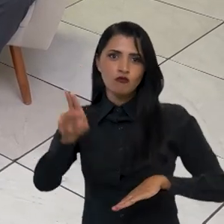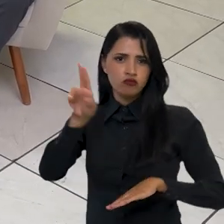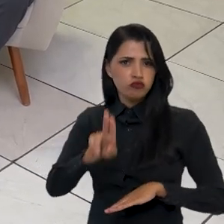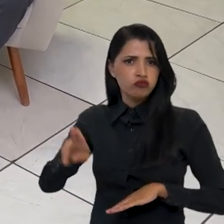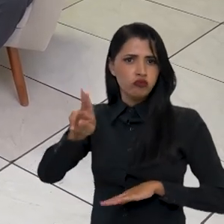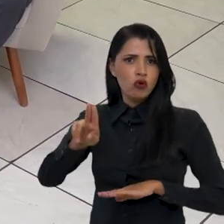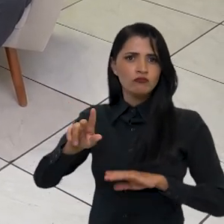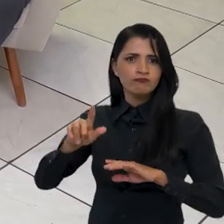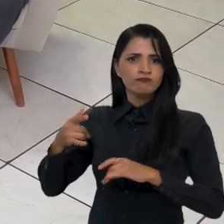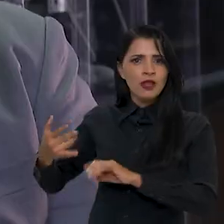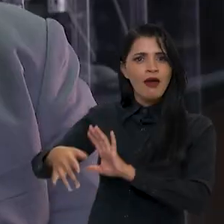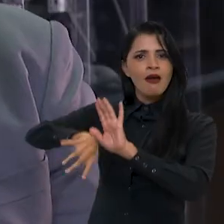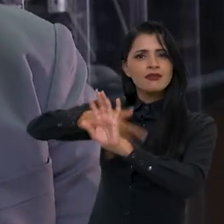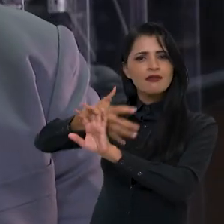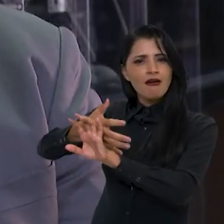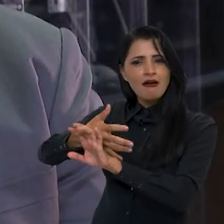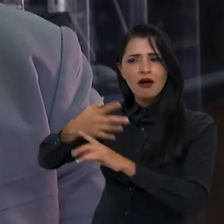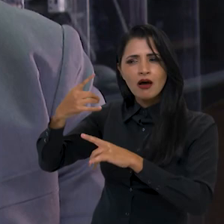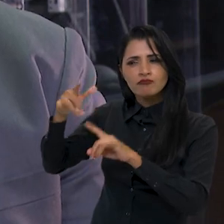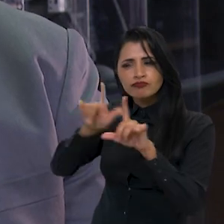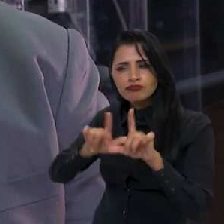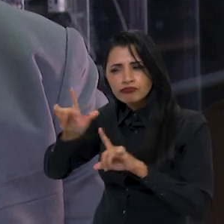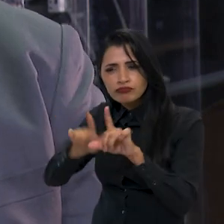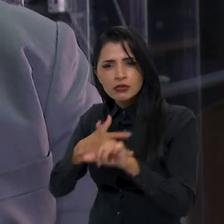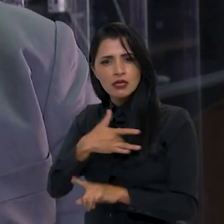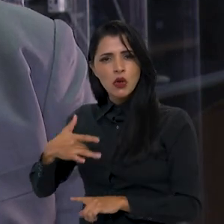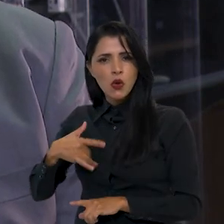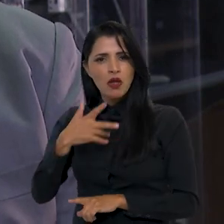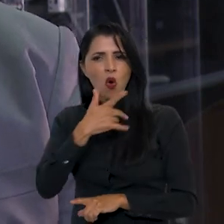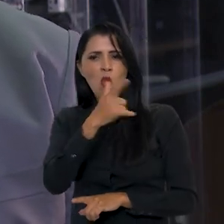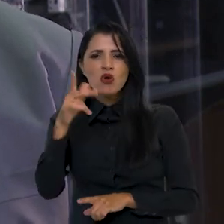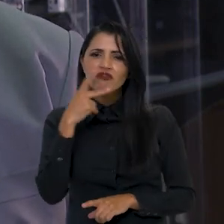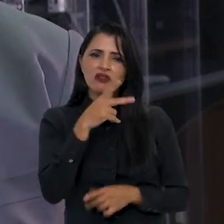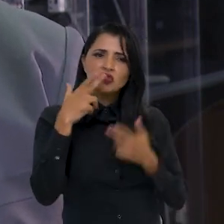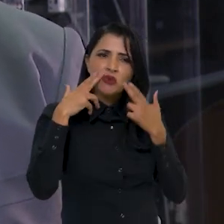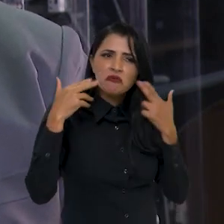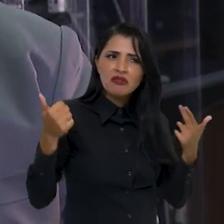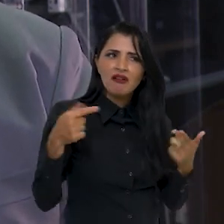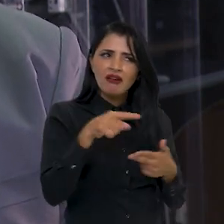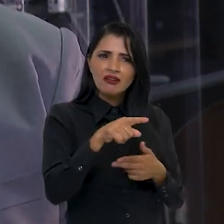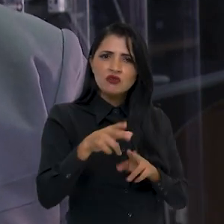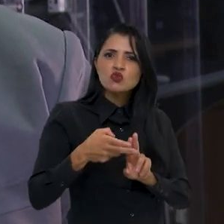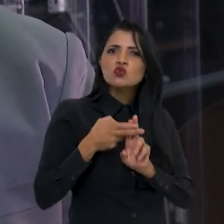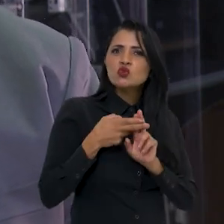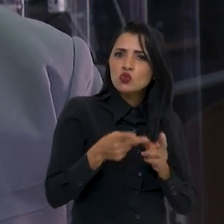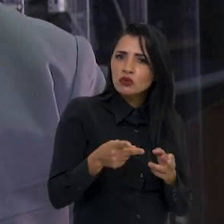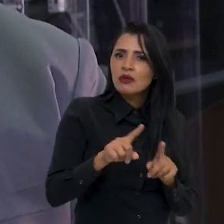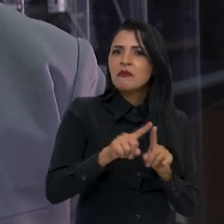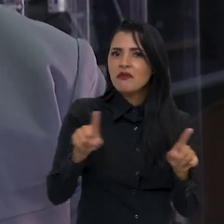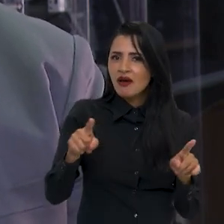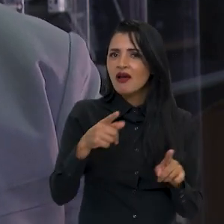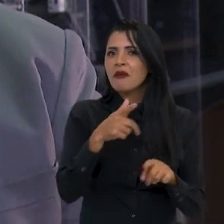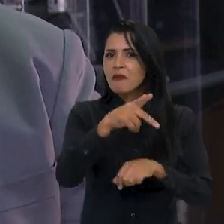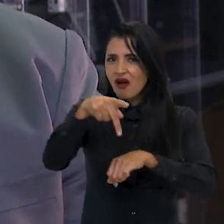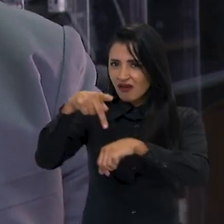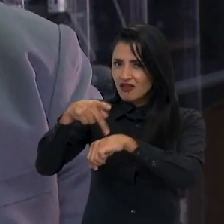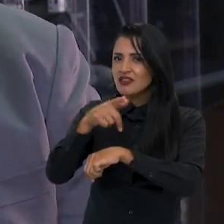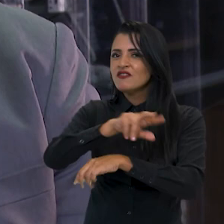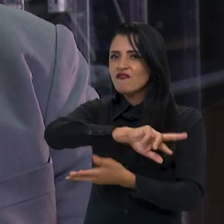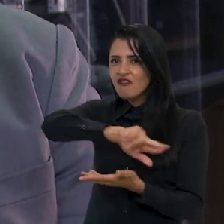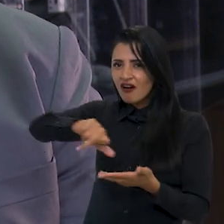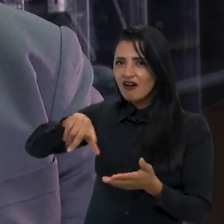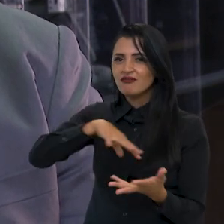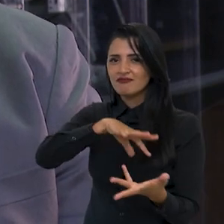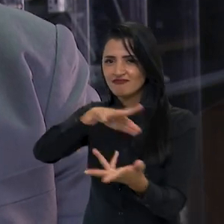muito utilizado, vamos dizer assim, né? E muita gente fala como uma novidade recente no SUS, mas muitos países